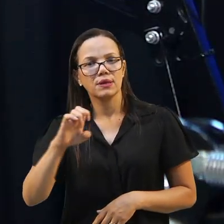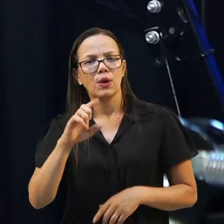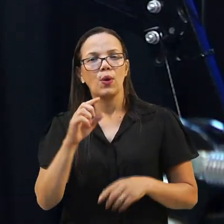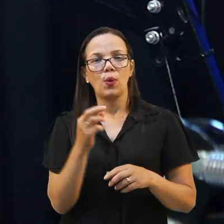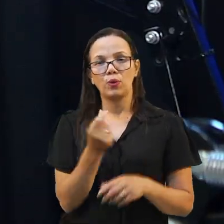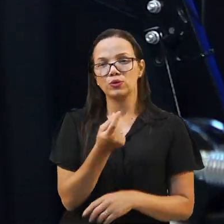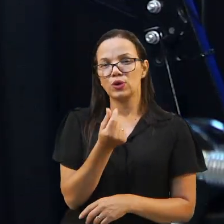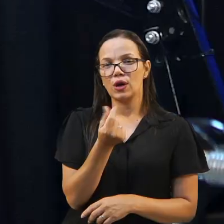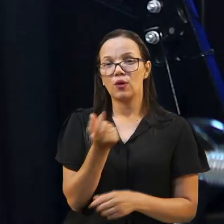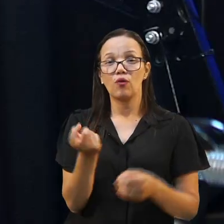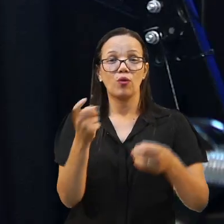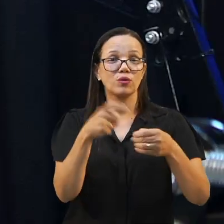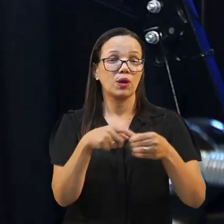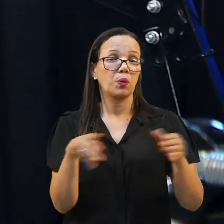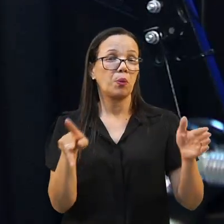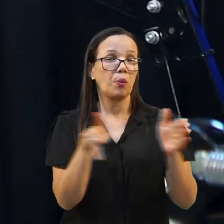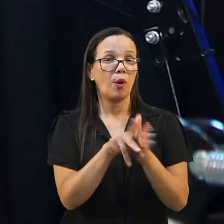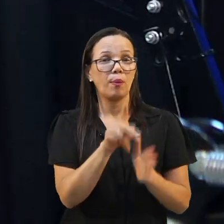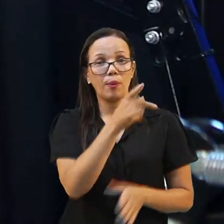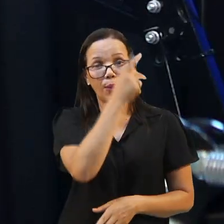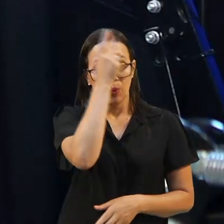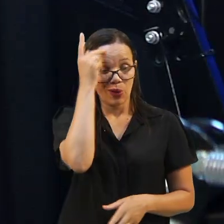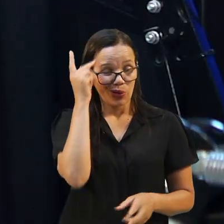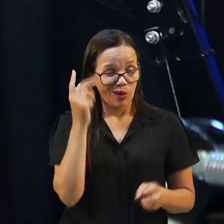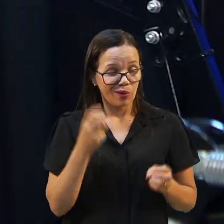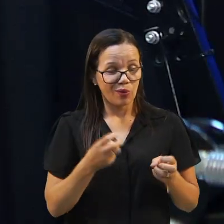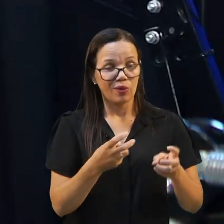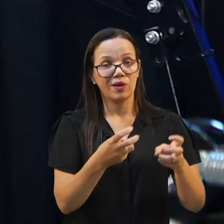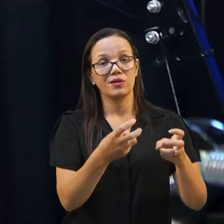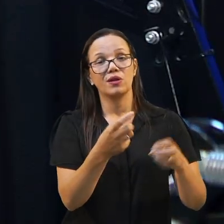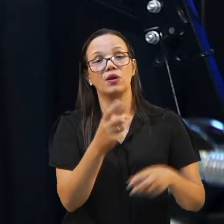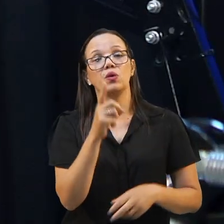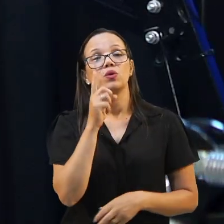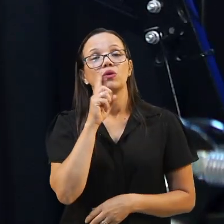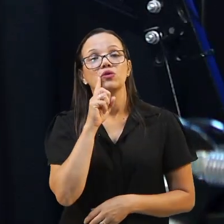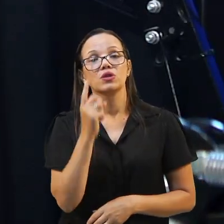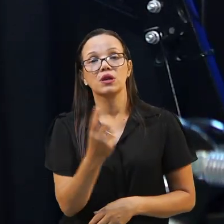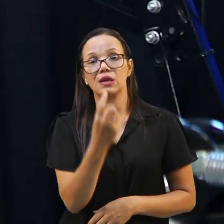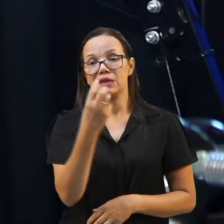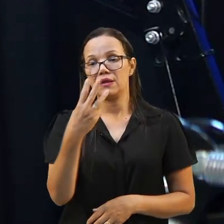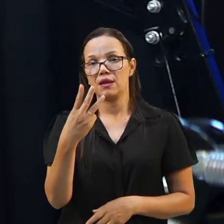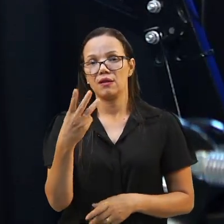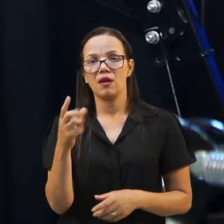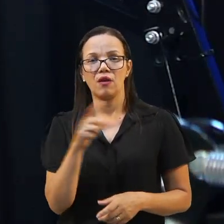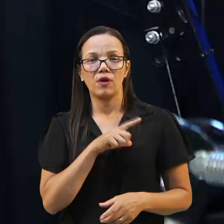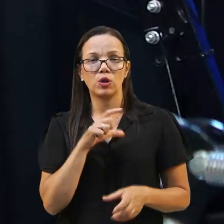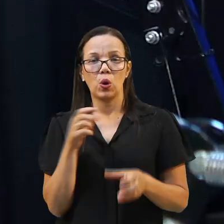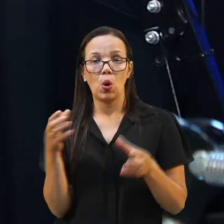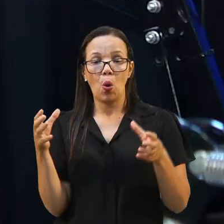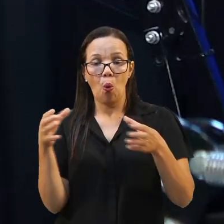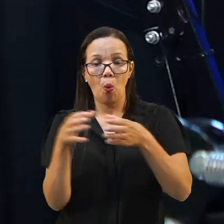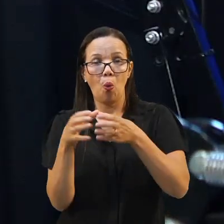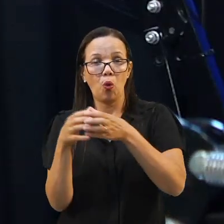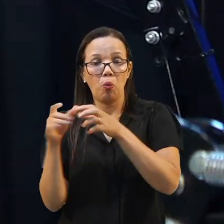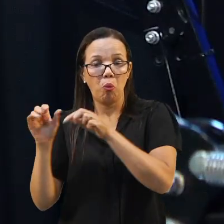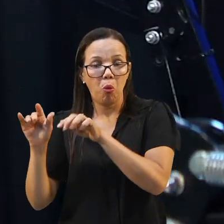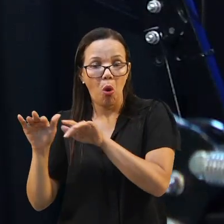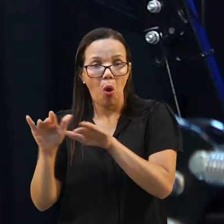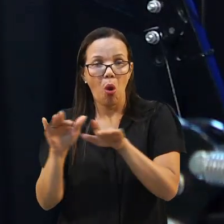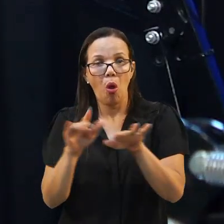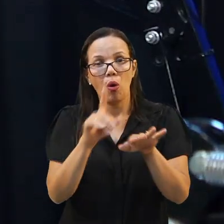para o paciente com câncer. No dia 13, nós vamos ter um mutirão lá no Hospital do Câncer